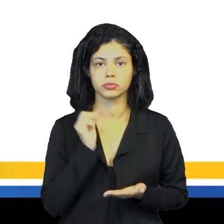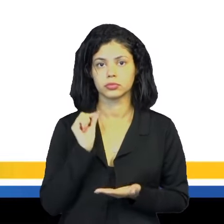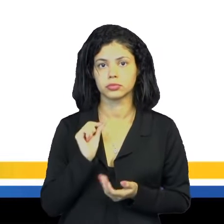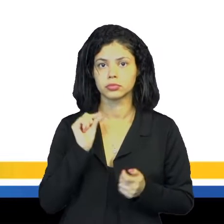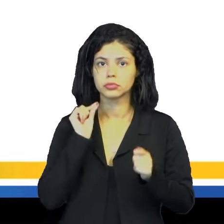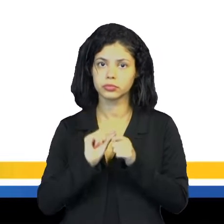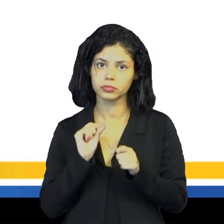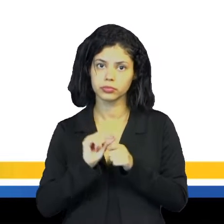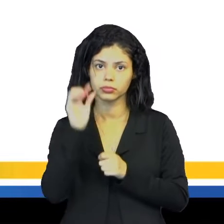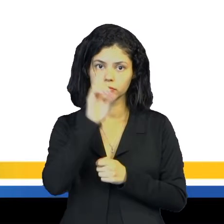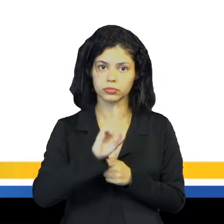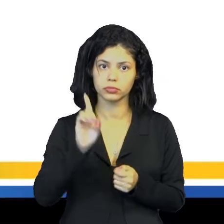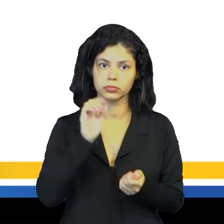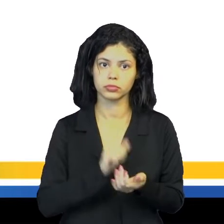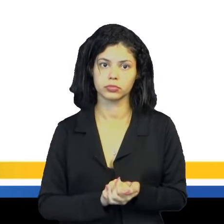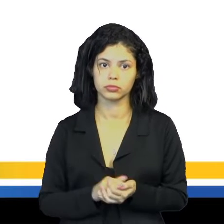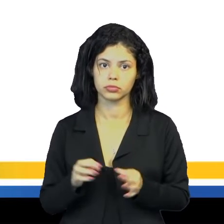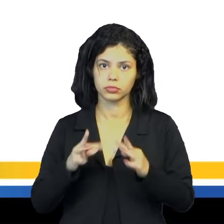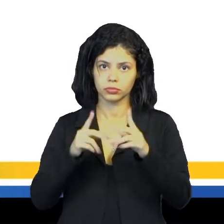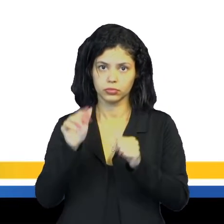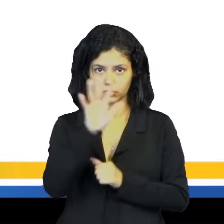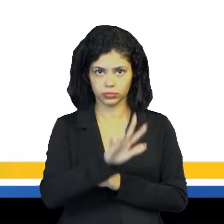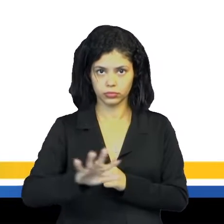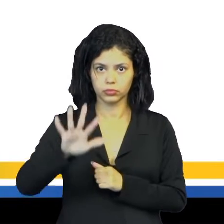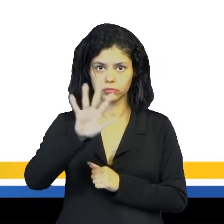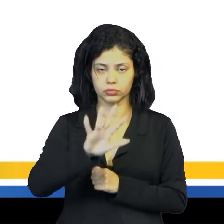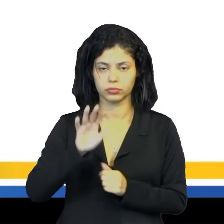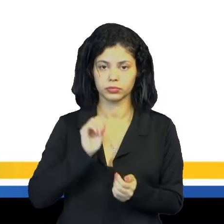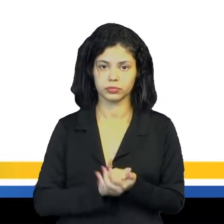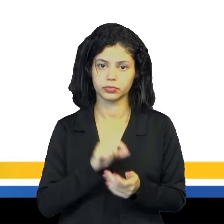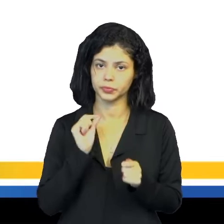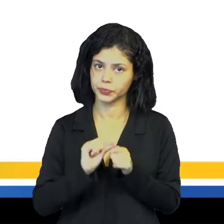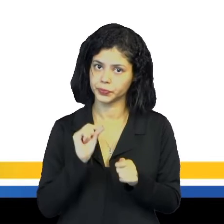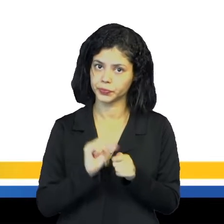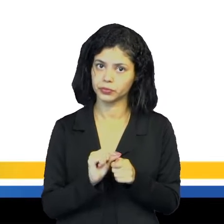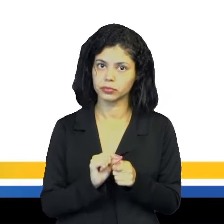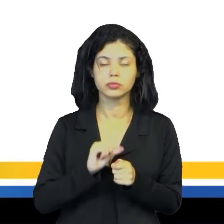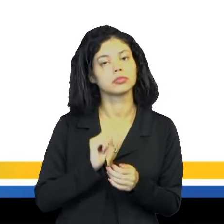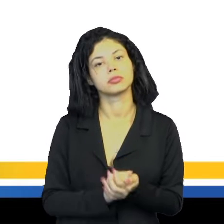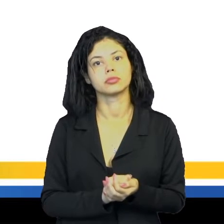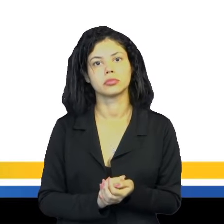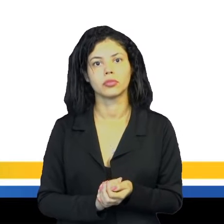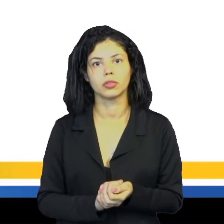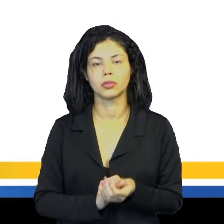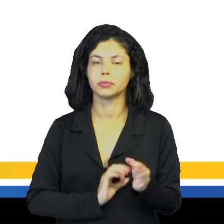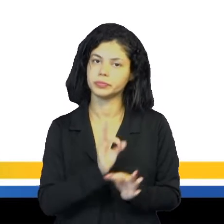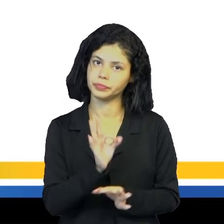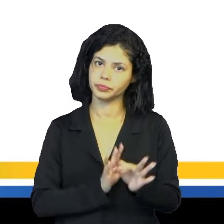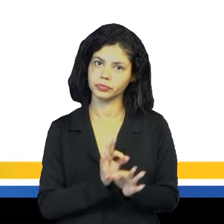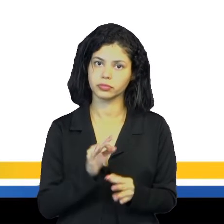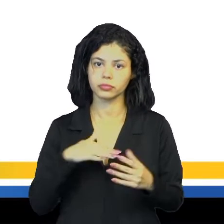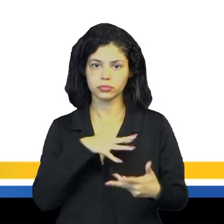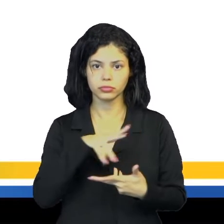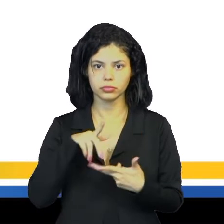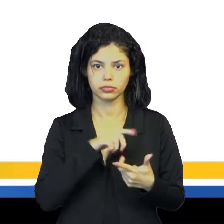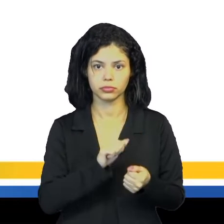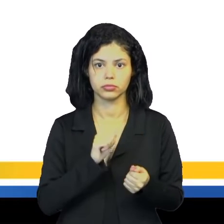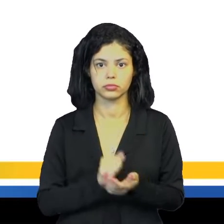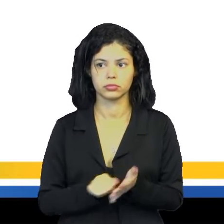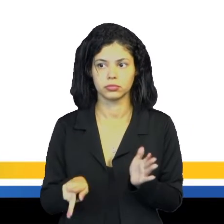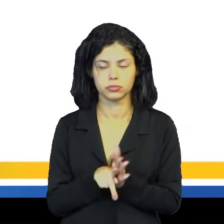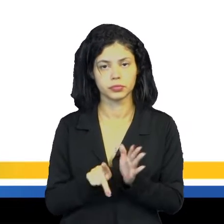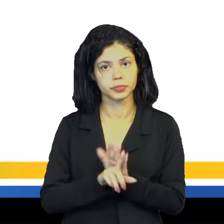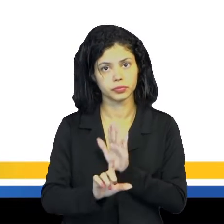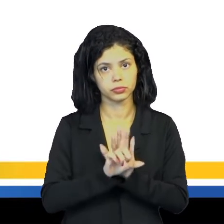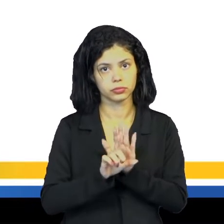Deus seria o relojoeiro do universo, né? Que o criou e o pôs para funcionar. E que o mundo era, né, regido